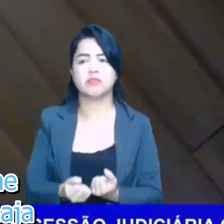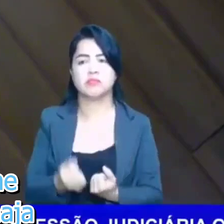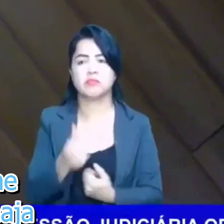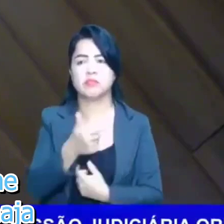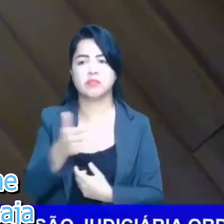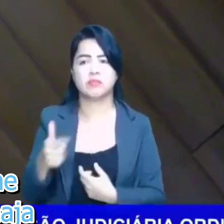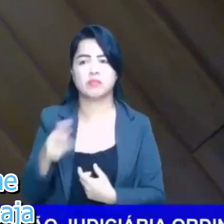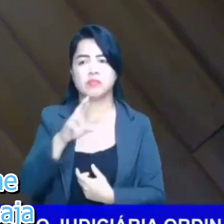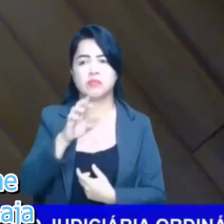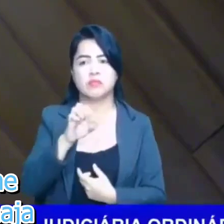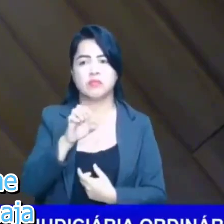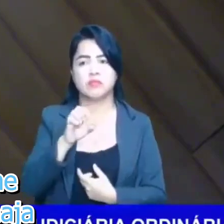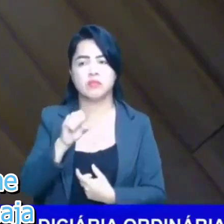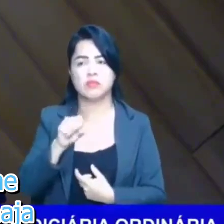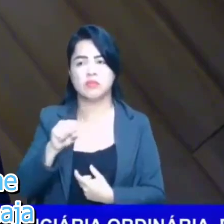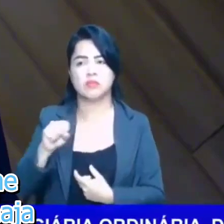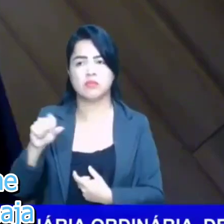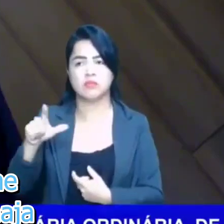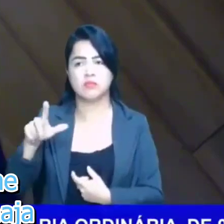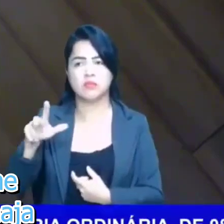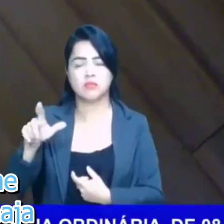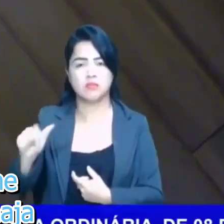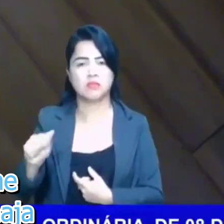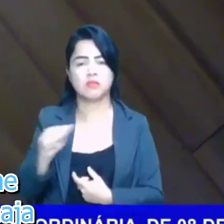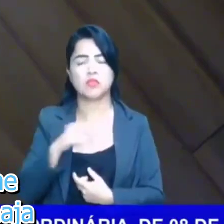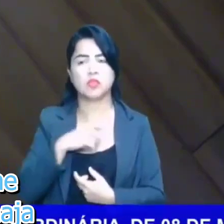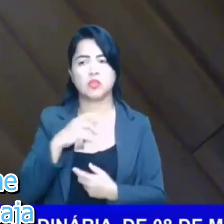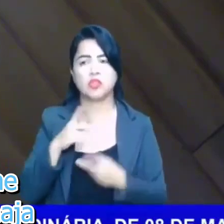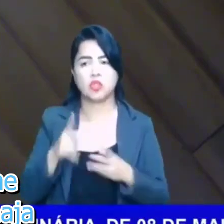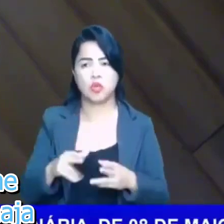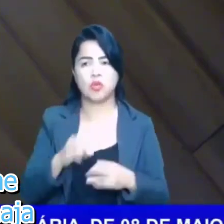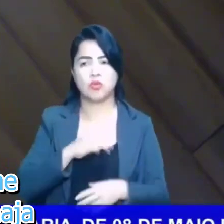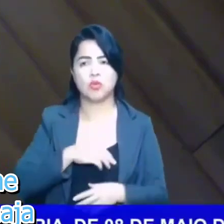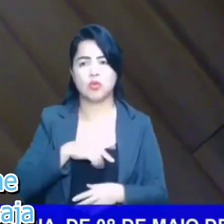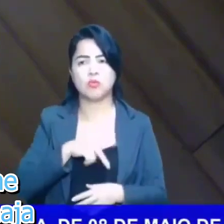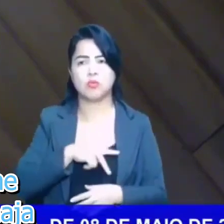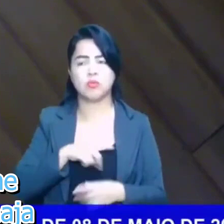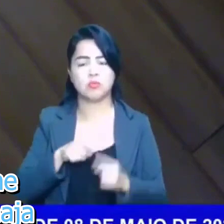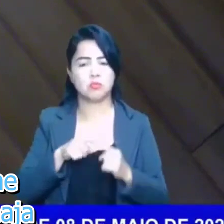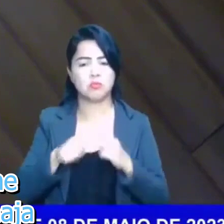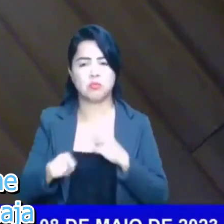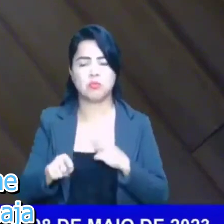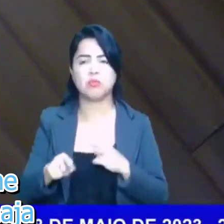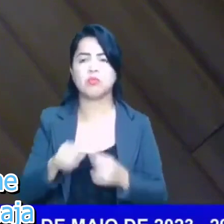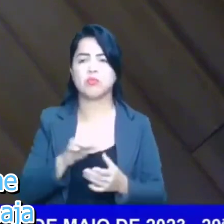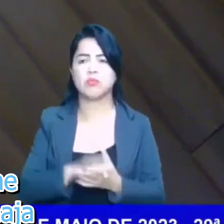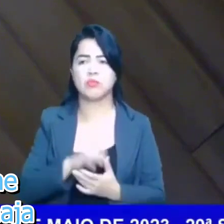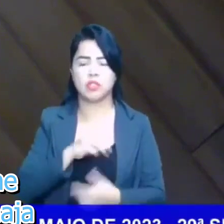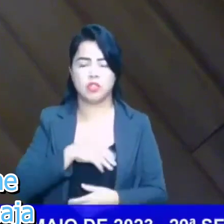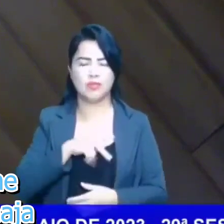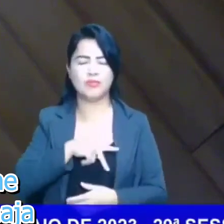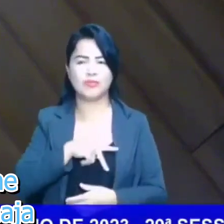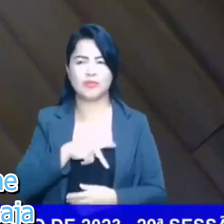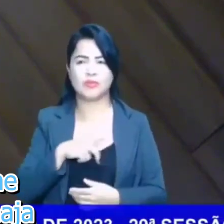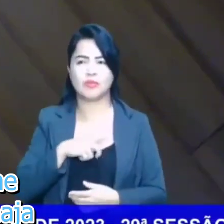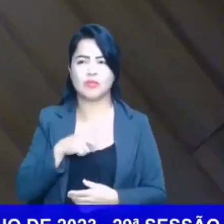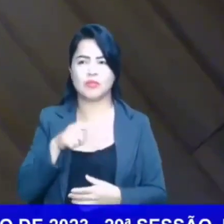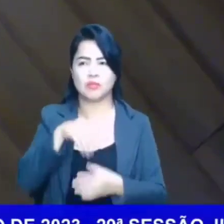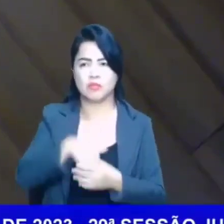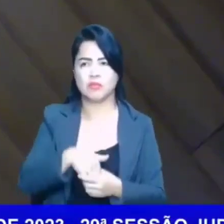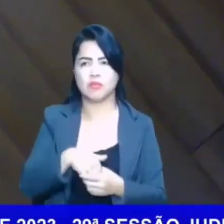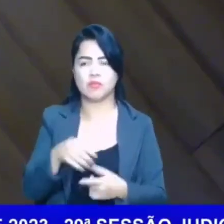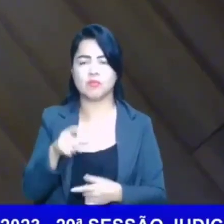sem ressalvas e não pela desaprovação, conforme pleiteia o Ministério Público. Então, para que até